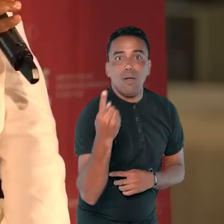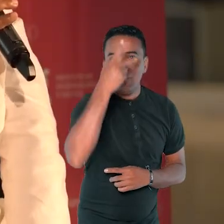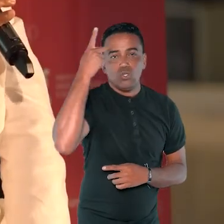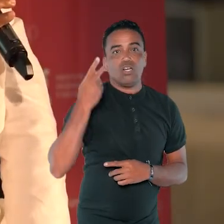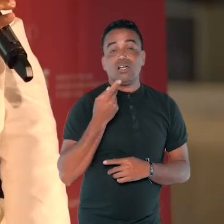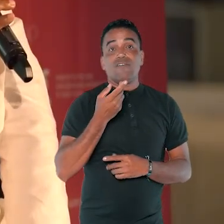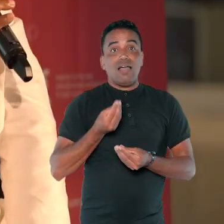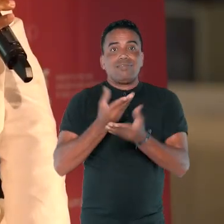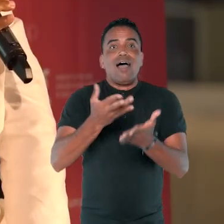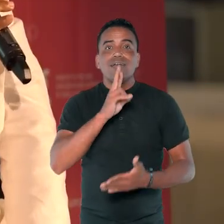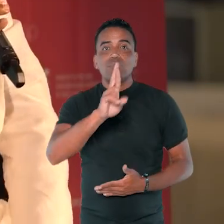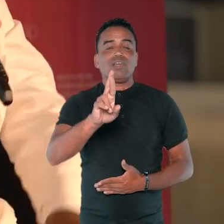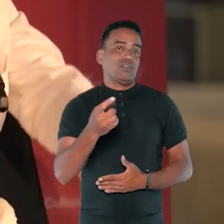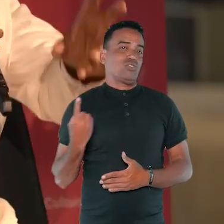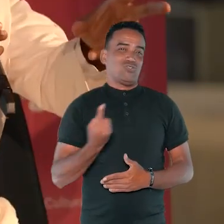né?